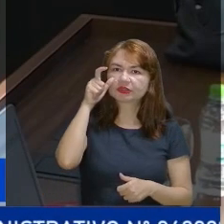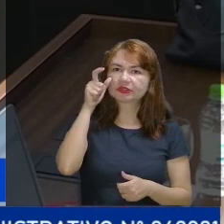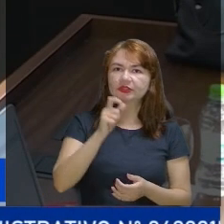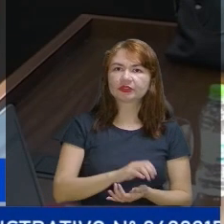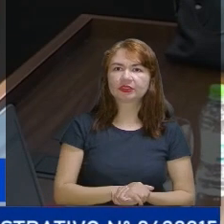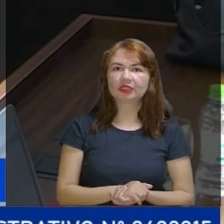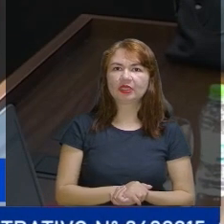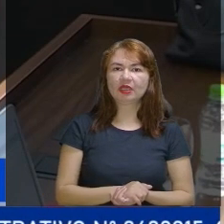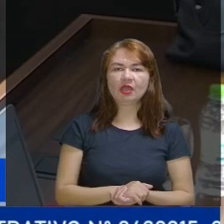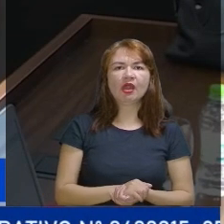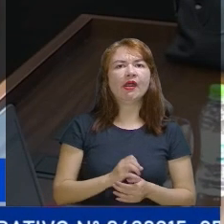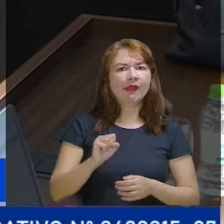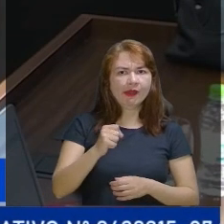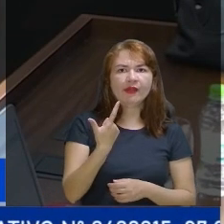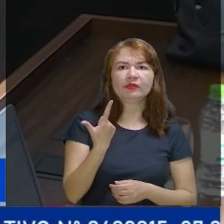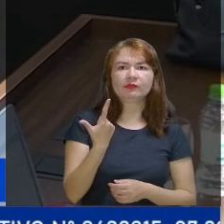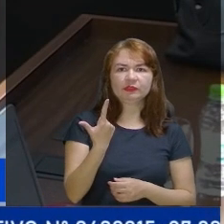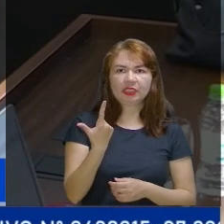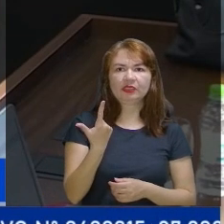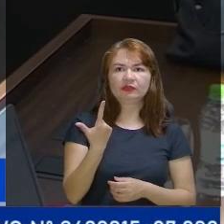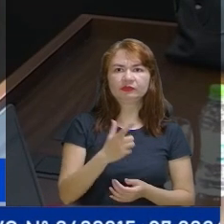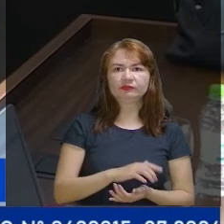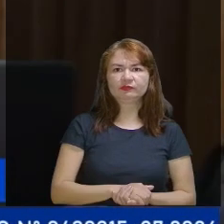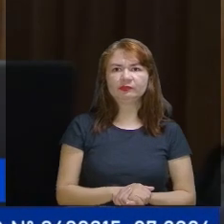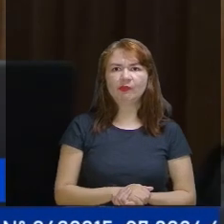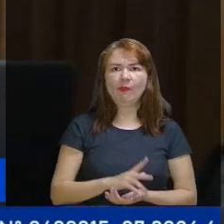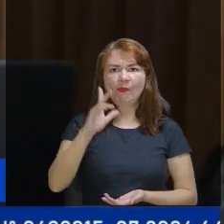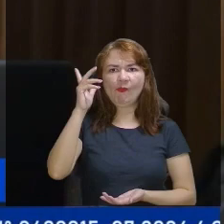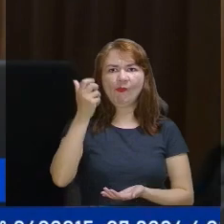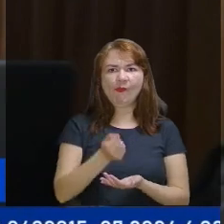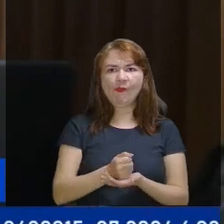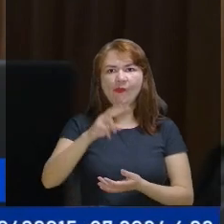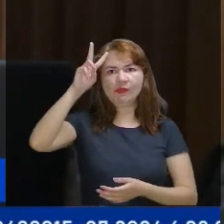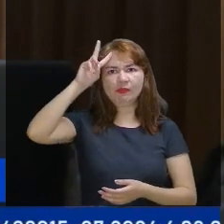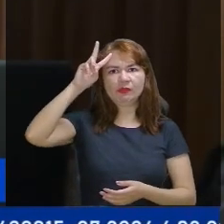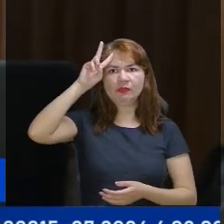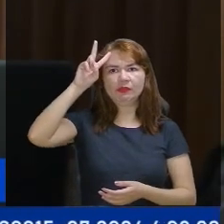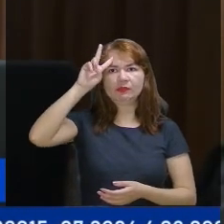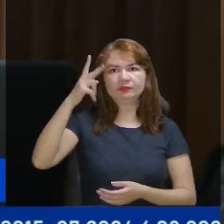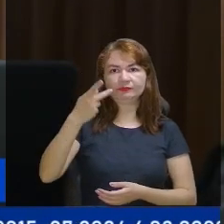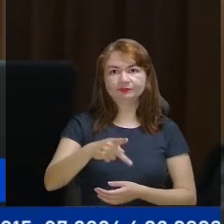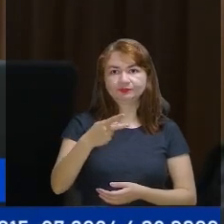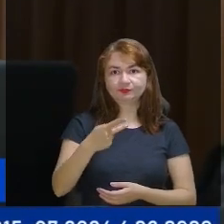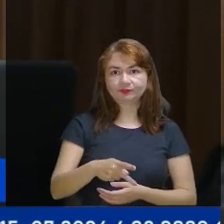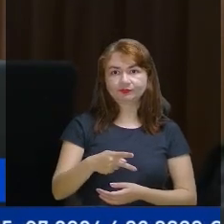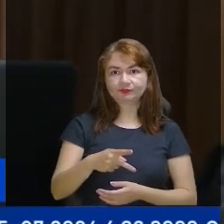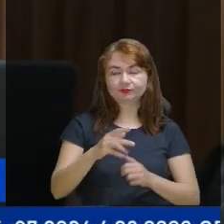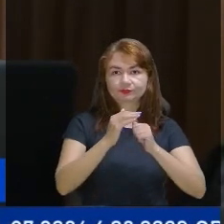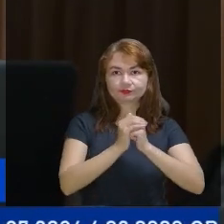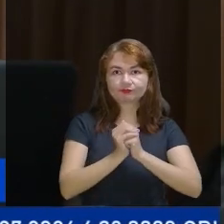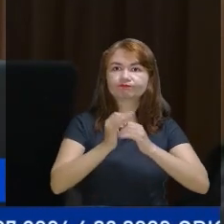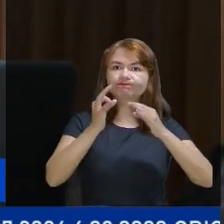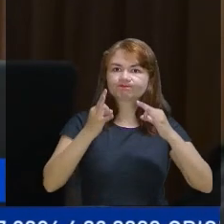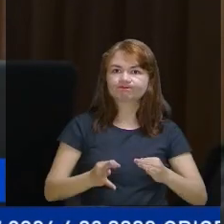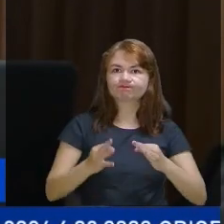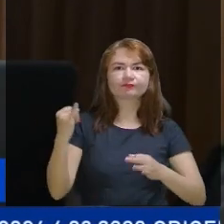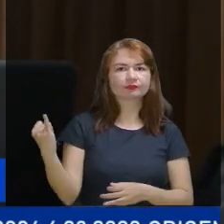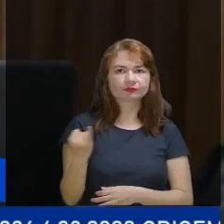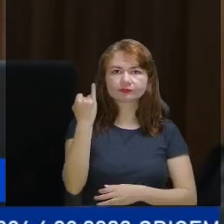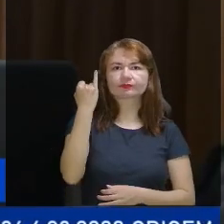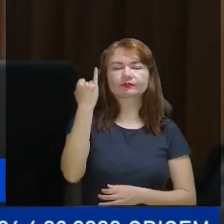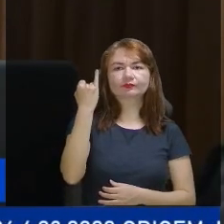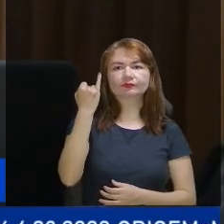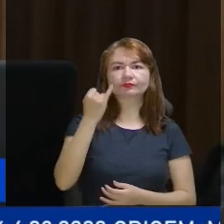dúvida nenhuma, é uma decisão histórica do nosso tribunal uma ação afirmativa. Foco no juiz de